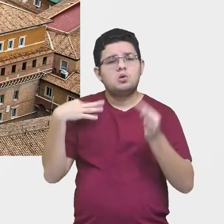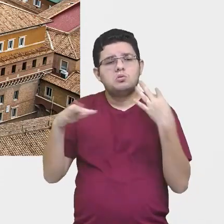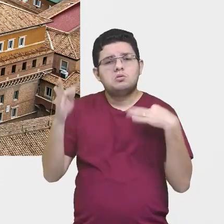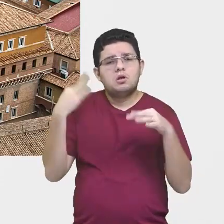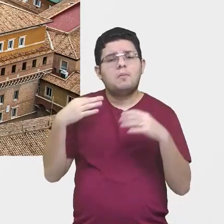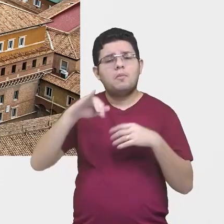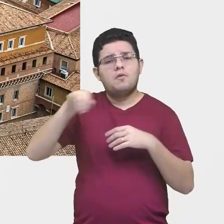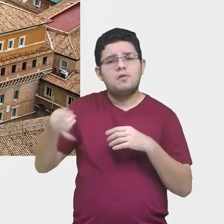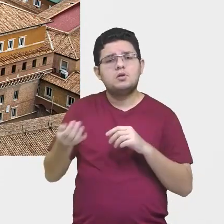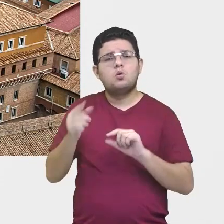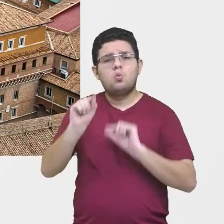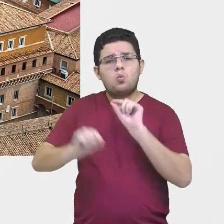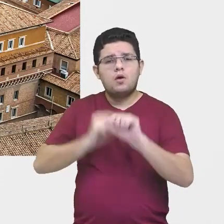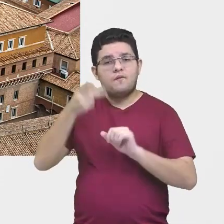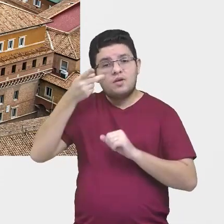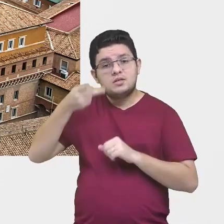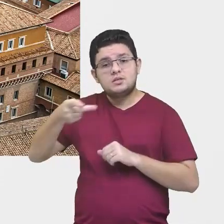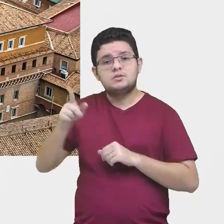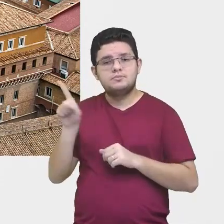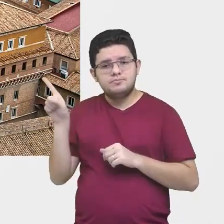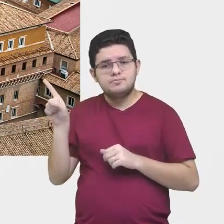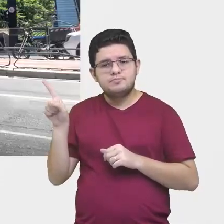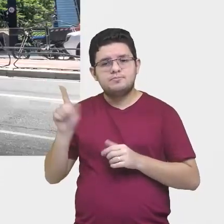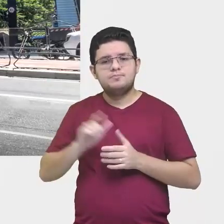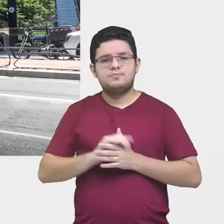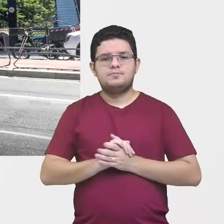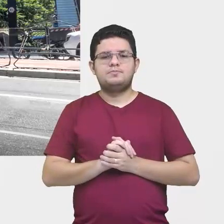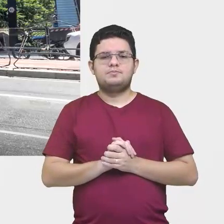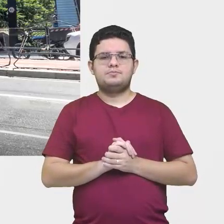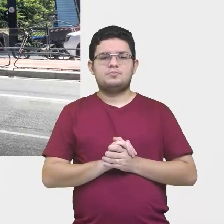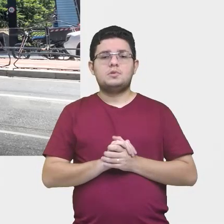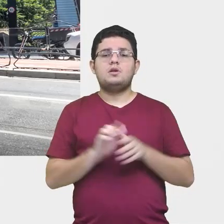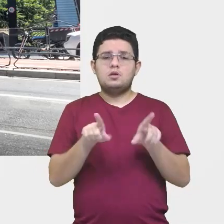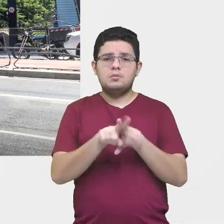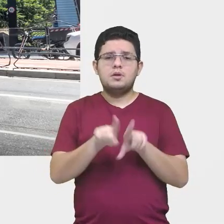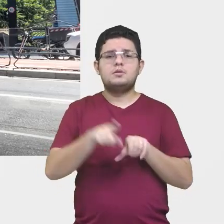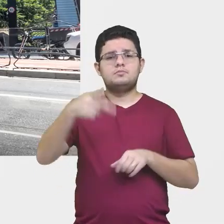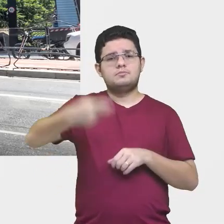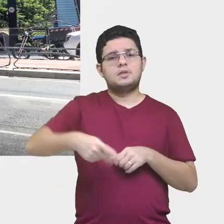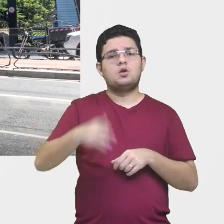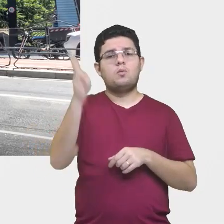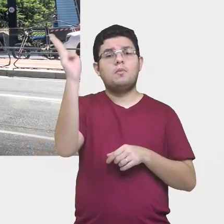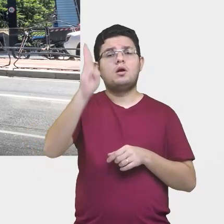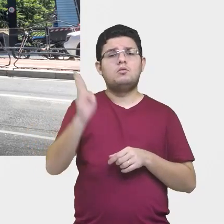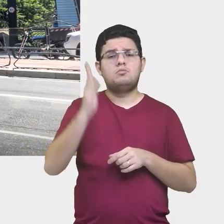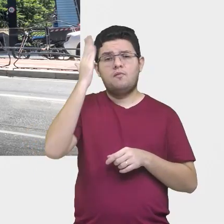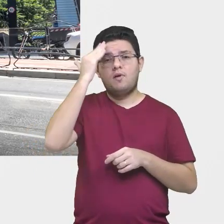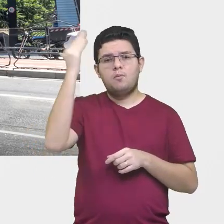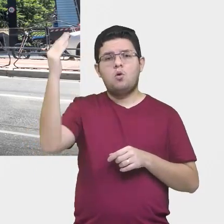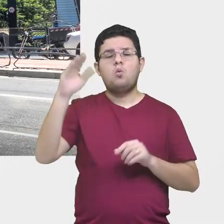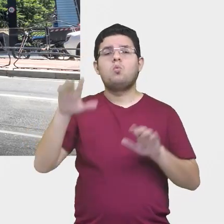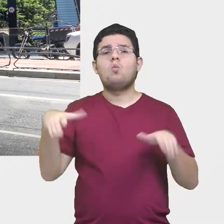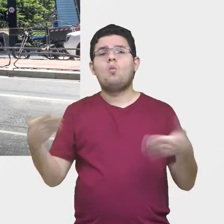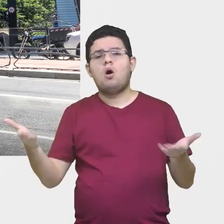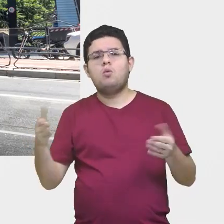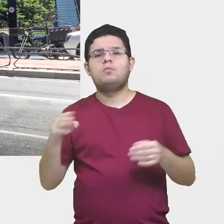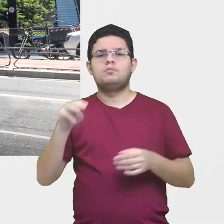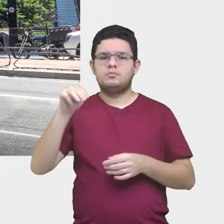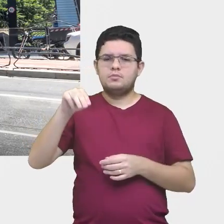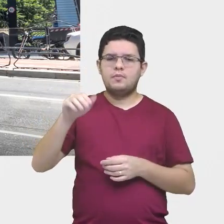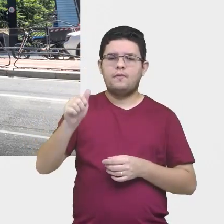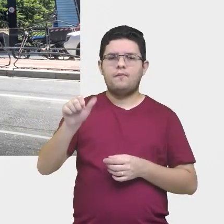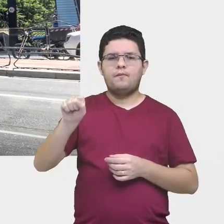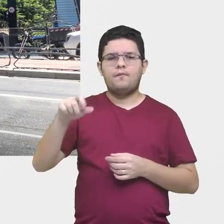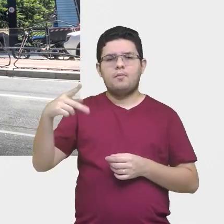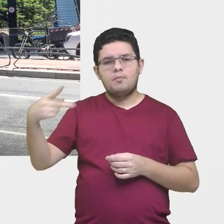do Vaticano. A gente tem também, olha só, um aqui no Brasil, muito famoso, que é o MASP. Ele fica localizado